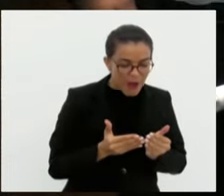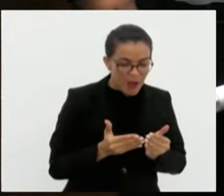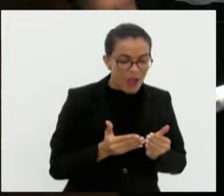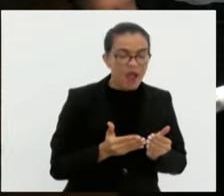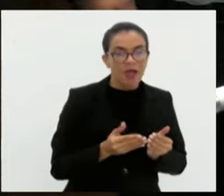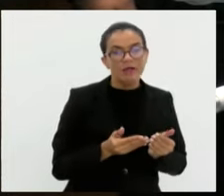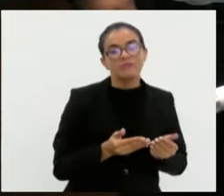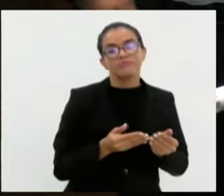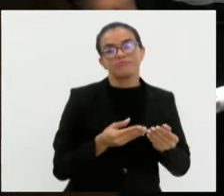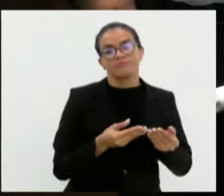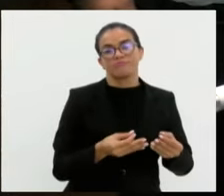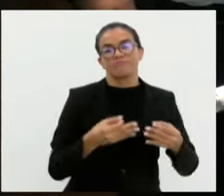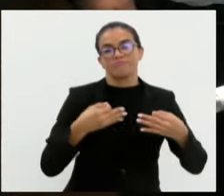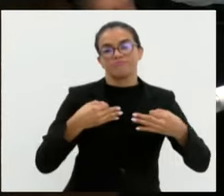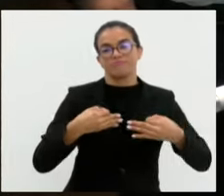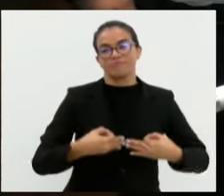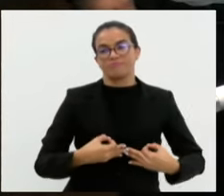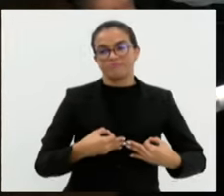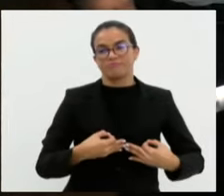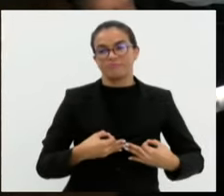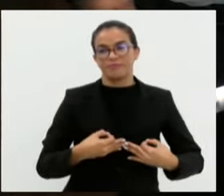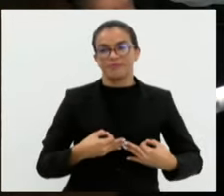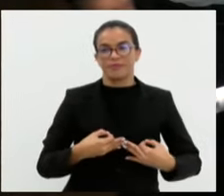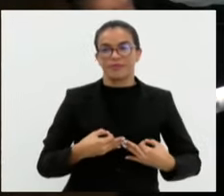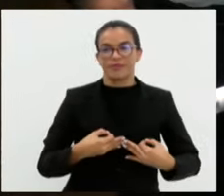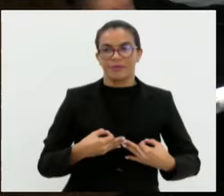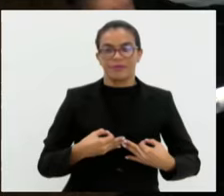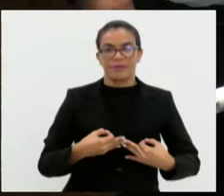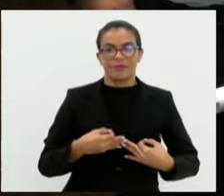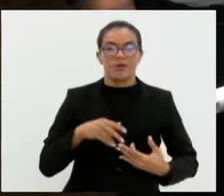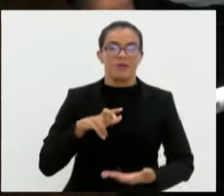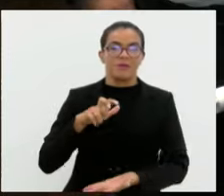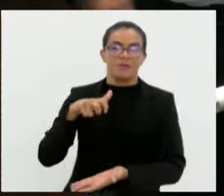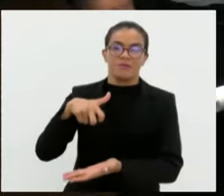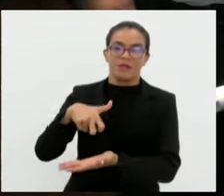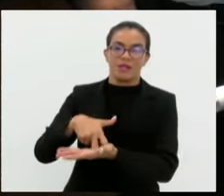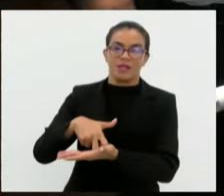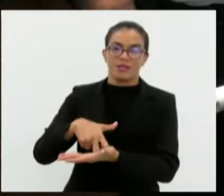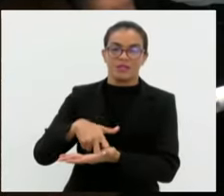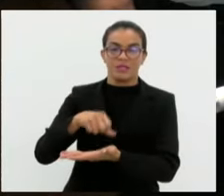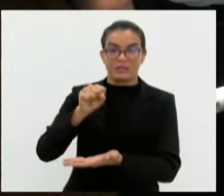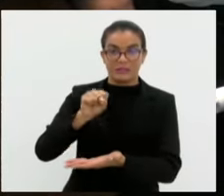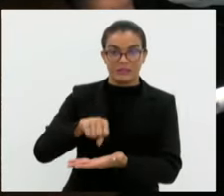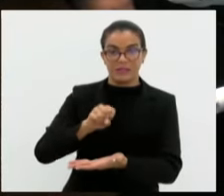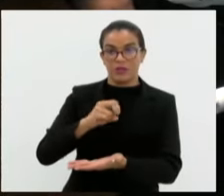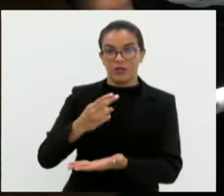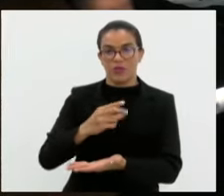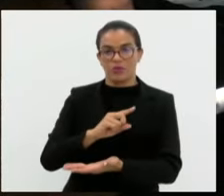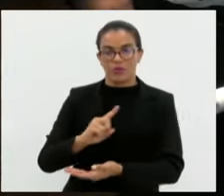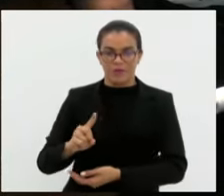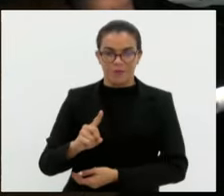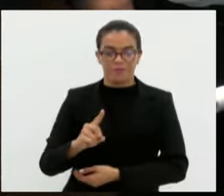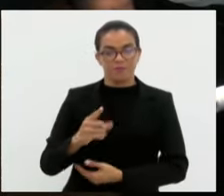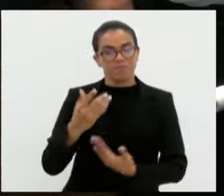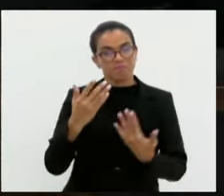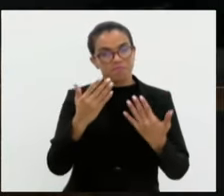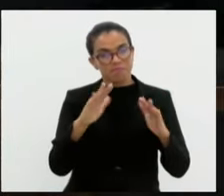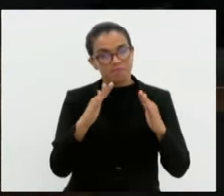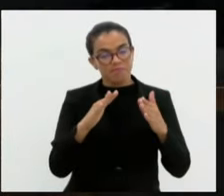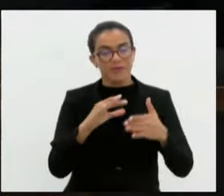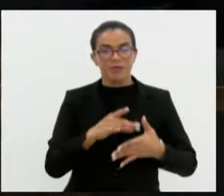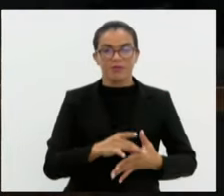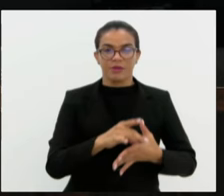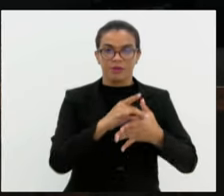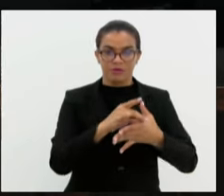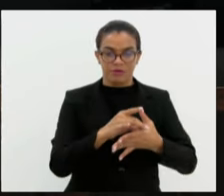assim sendo, temos que penalizar ou não. Parabéns pela condução. Muito obrigado, deputado. Os